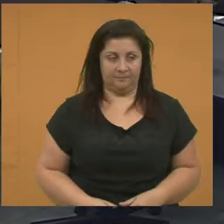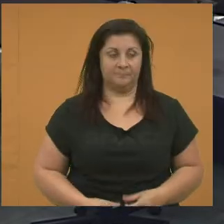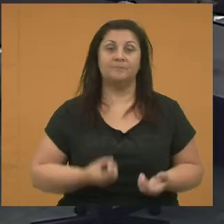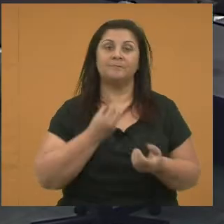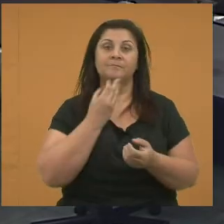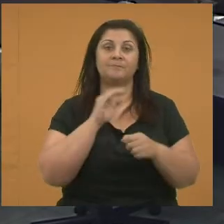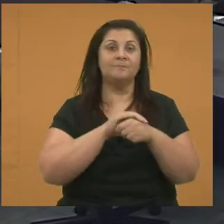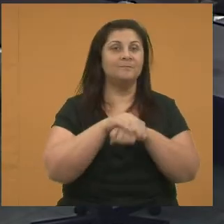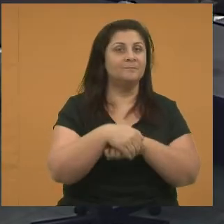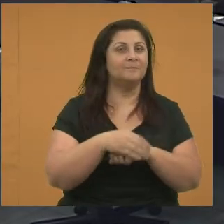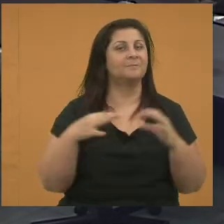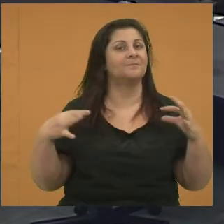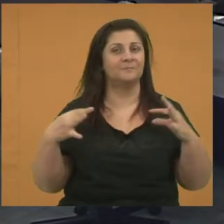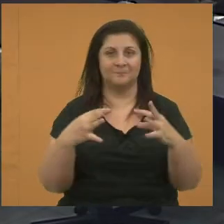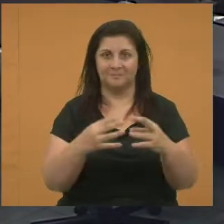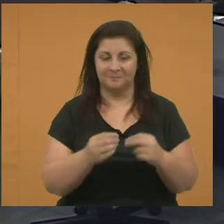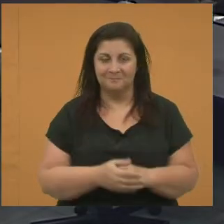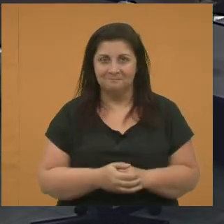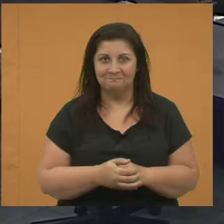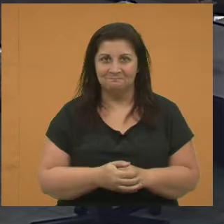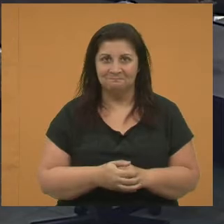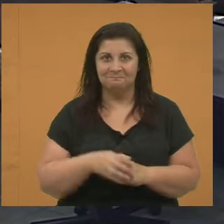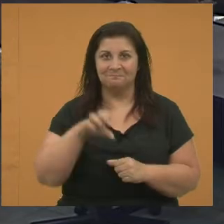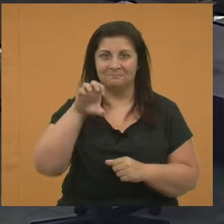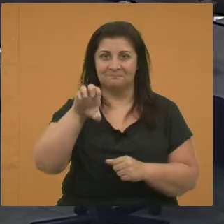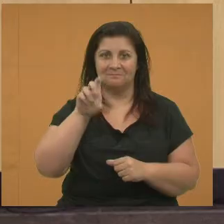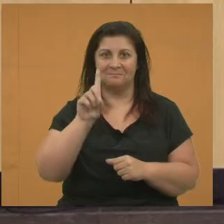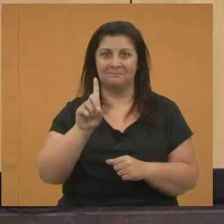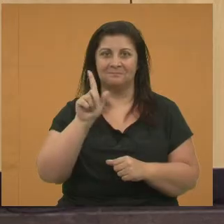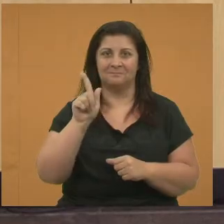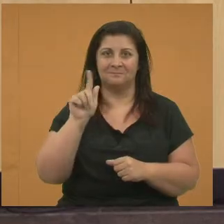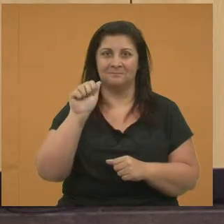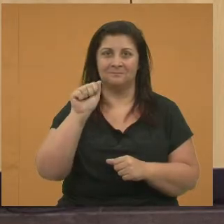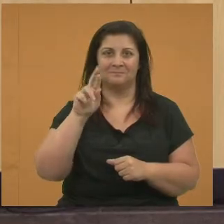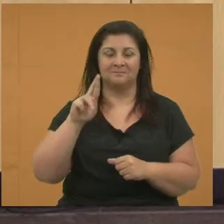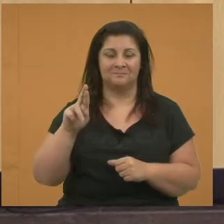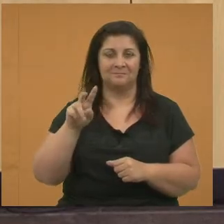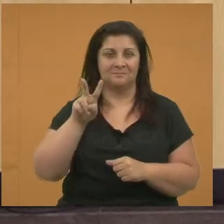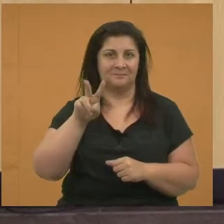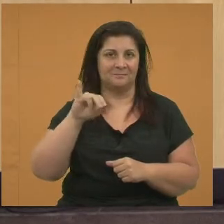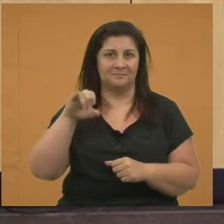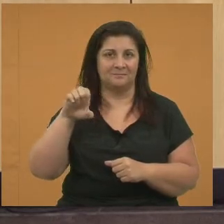Boa noite a todos. Edgar Sazak, nosso vice-prefeito.